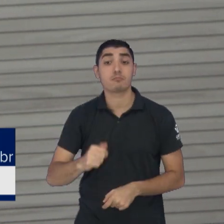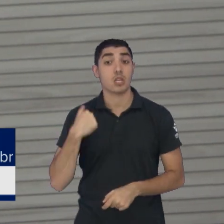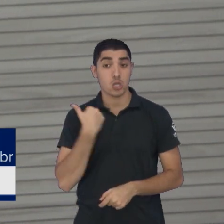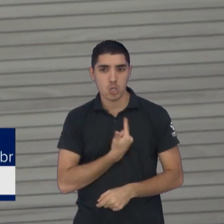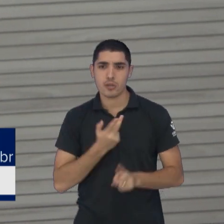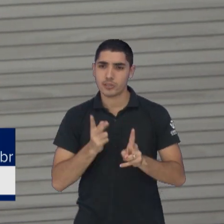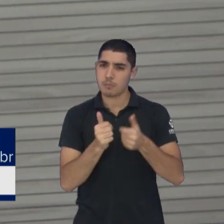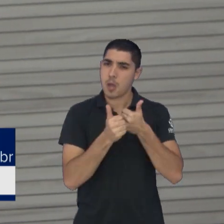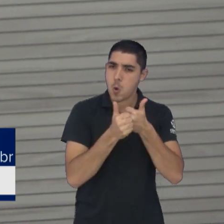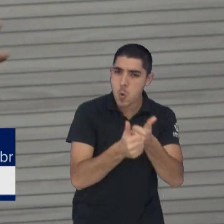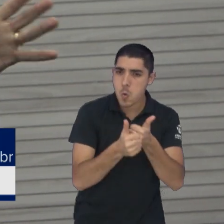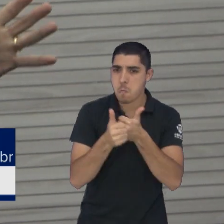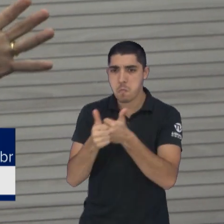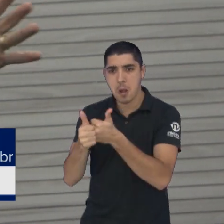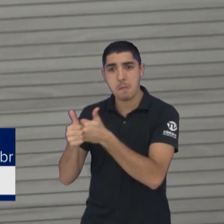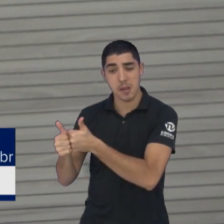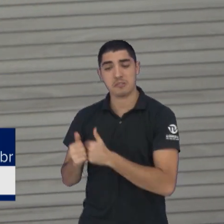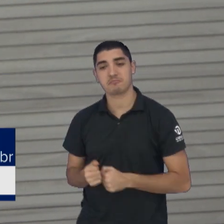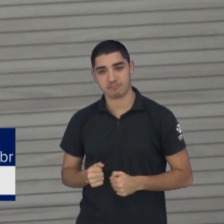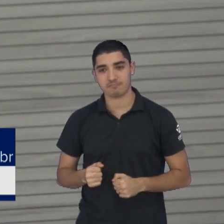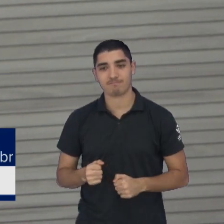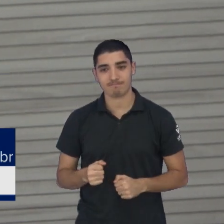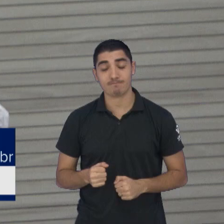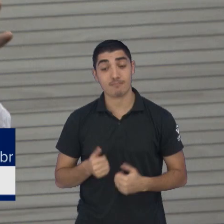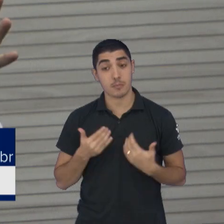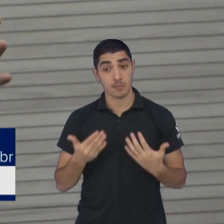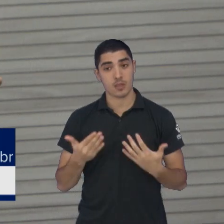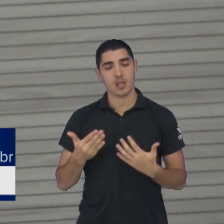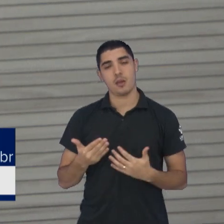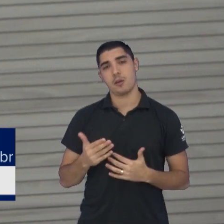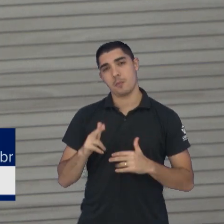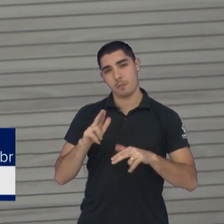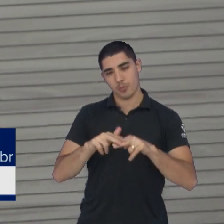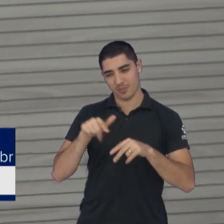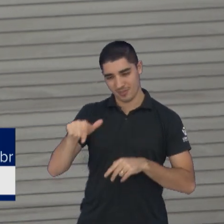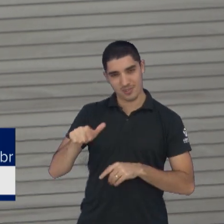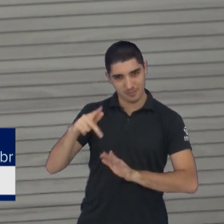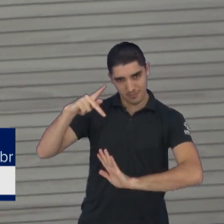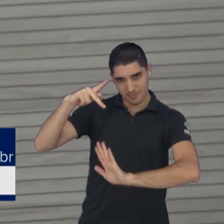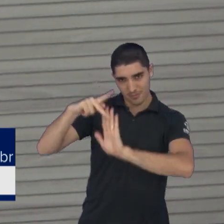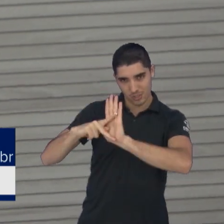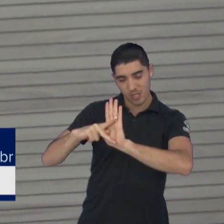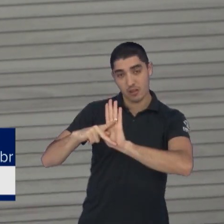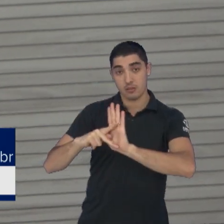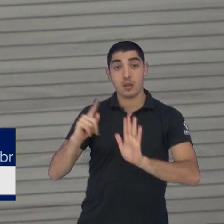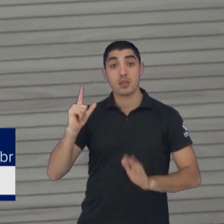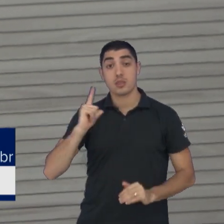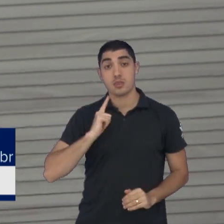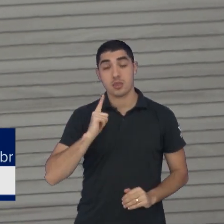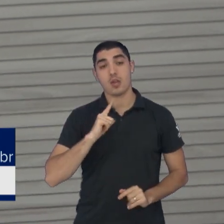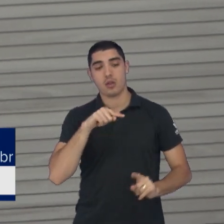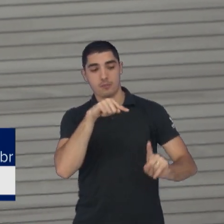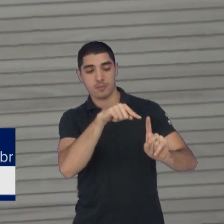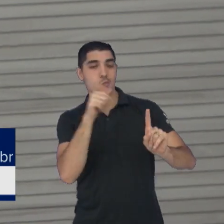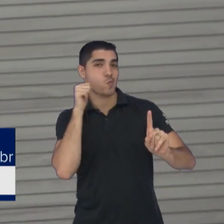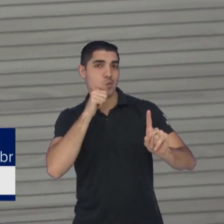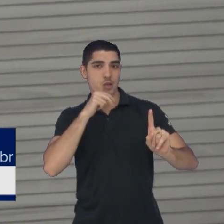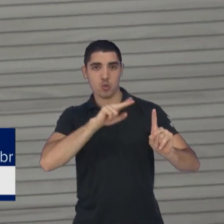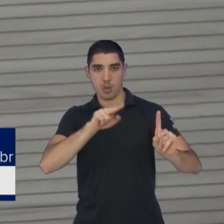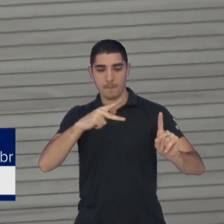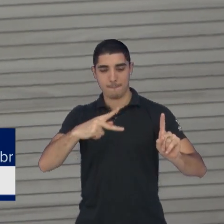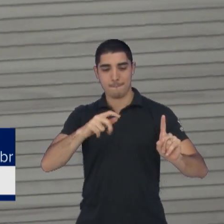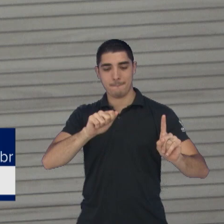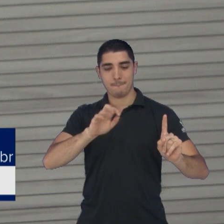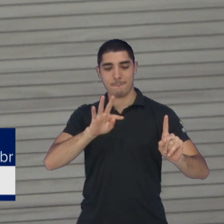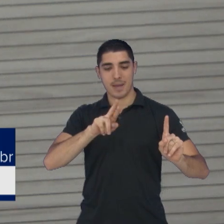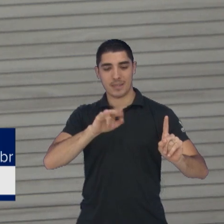ajudar a entidade. Nesse todo esse contexto do projeto, tem uma profissional aqui, que é a doutora Patrícia, uma pediatra,